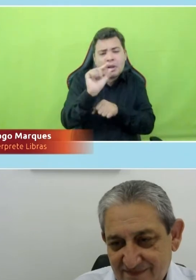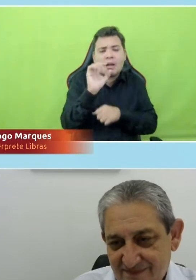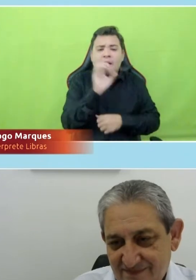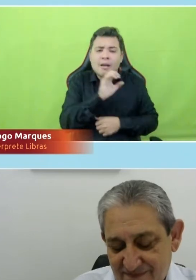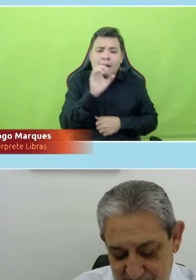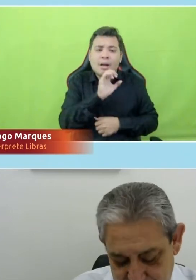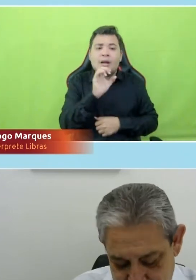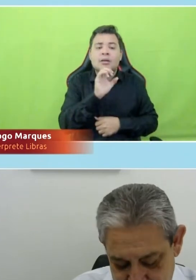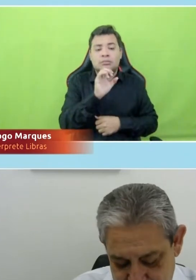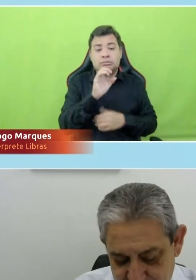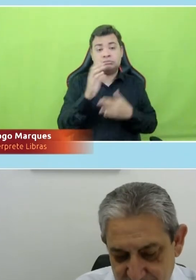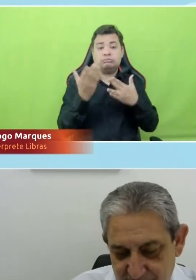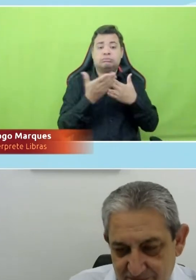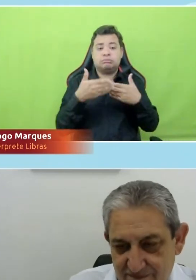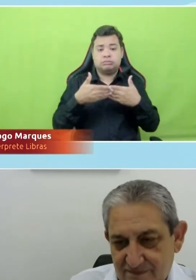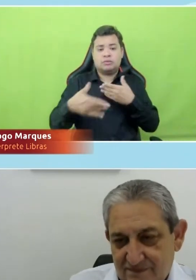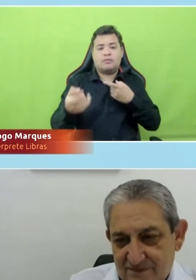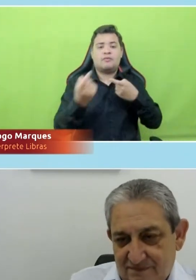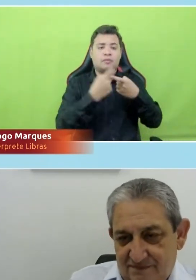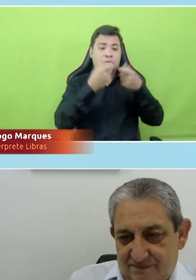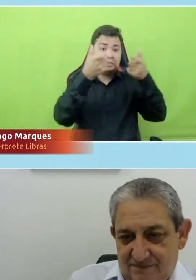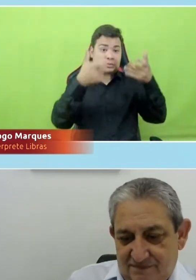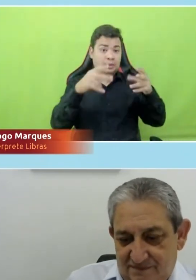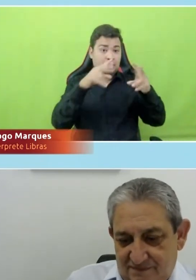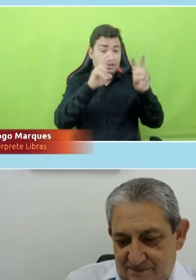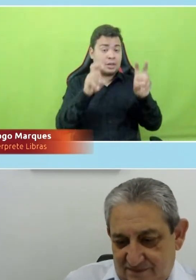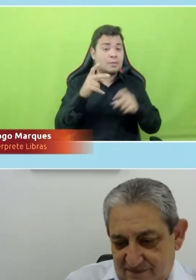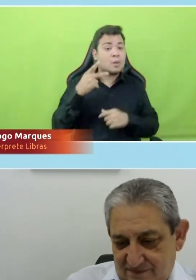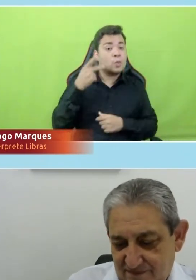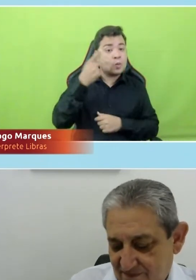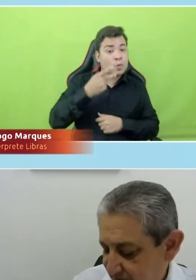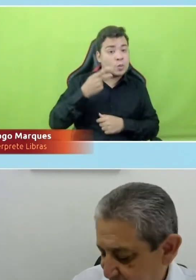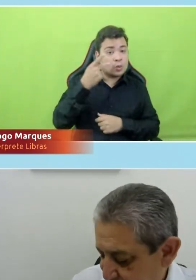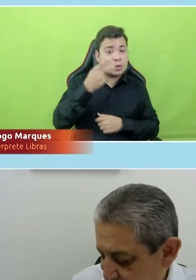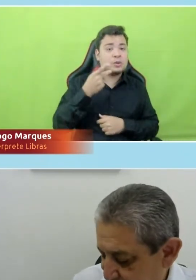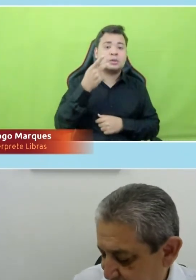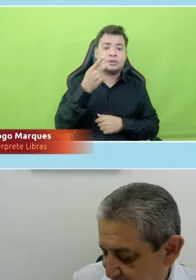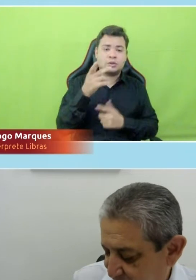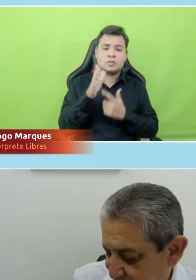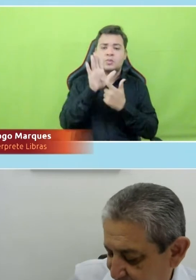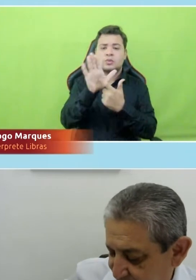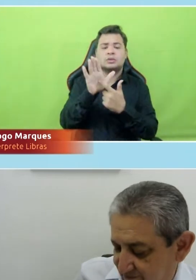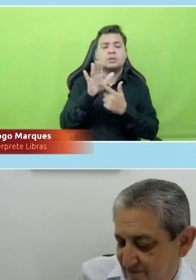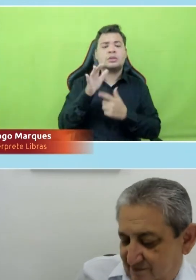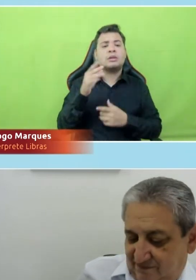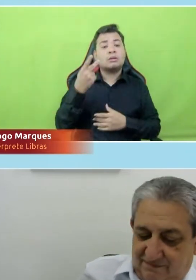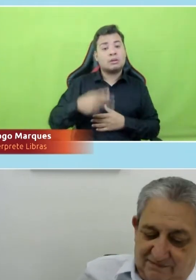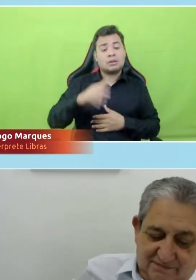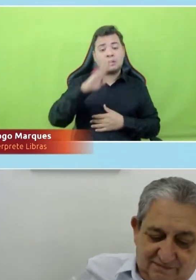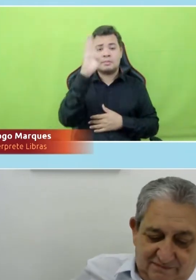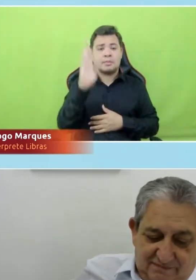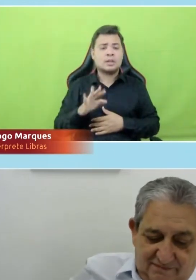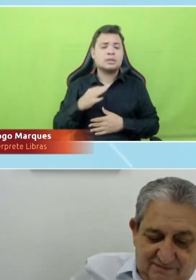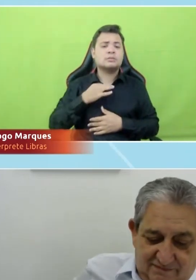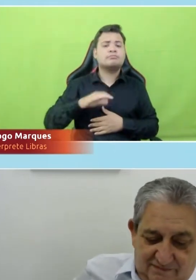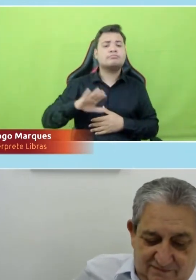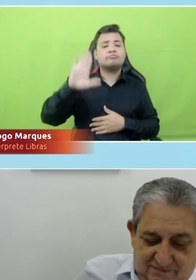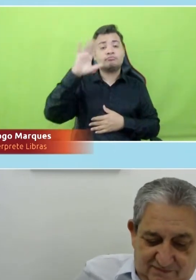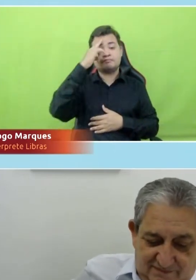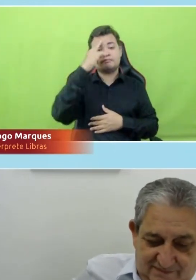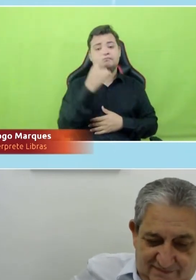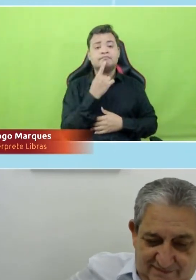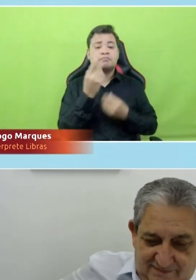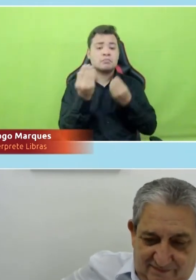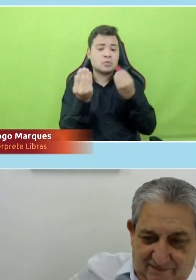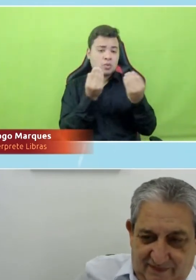intervalo para falar sobre política. Você vai ficar conhecendo mais sobre o perfil do candidato brasileiro, também sobre os patrimônios declarados, então não